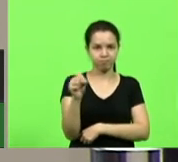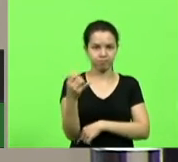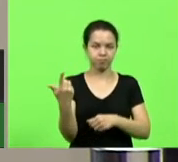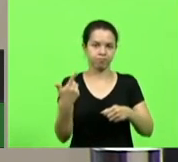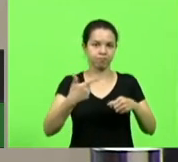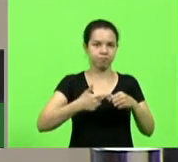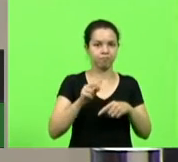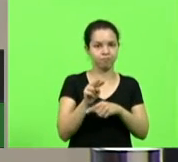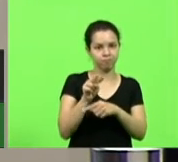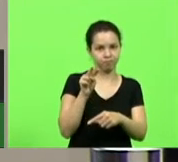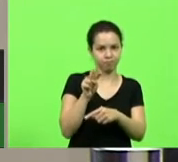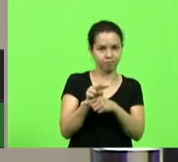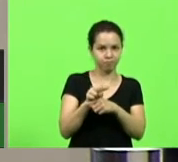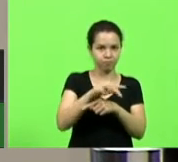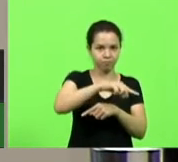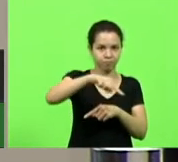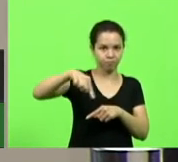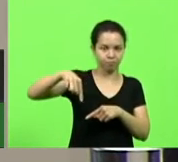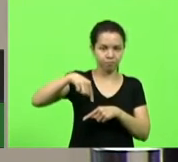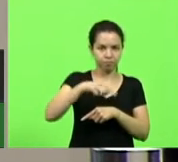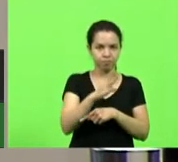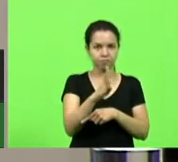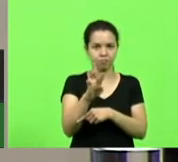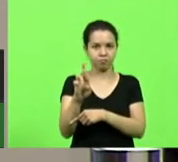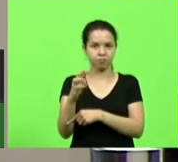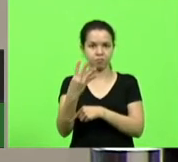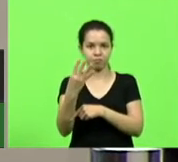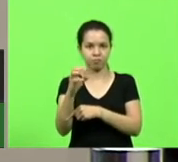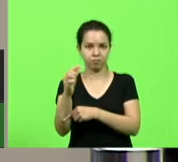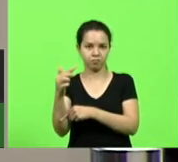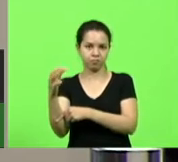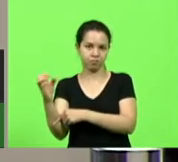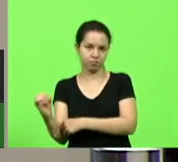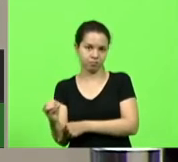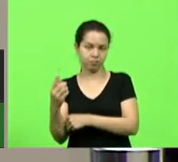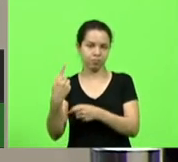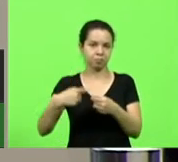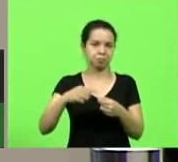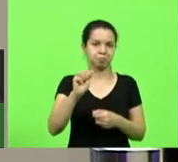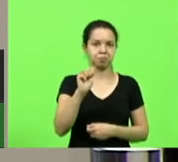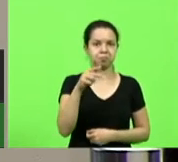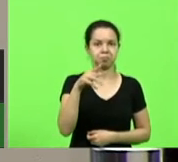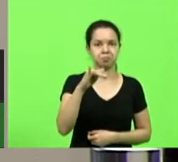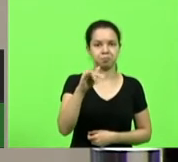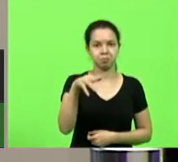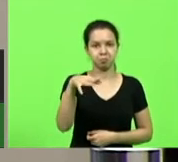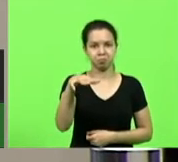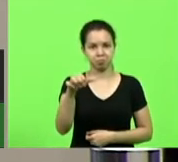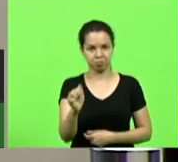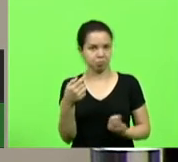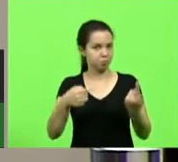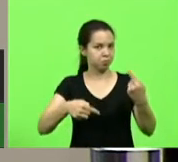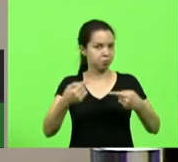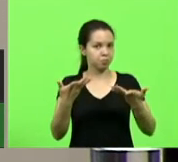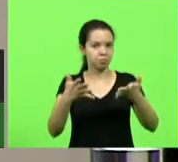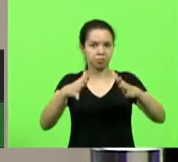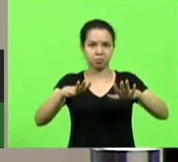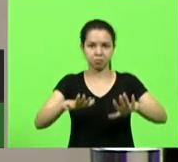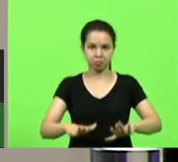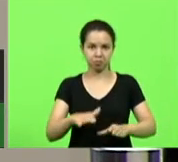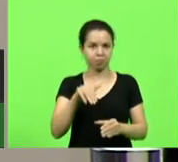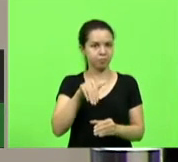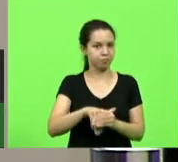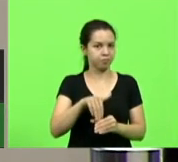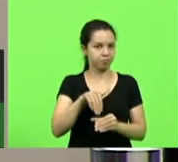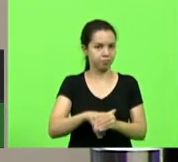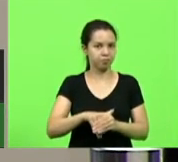da rodovia BR-470, município de Apiúna. Em discussão? Não havendo quem queira discutir, em votação. Deputados